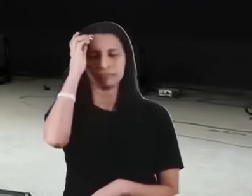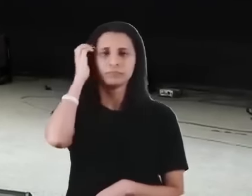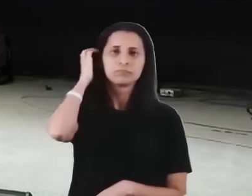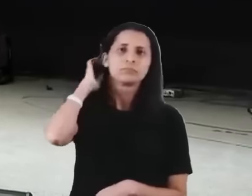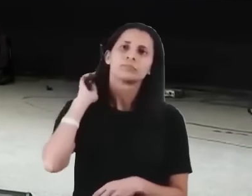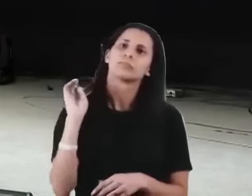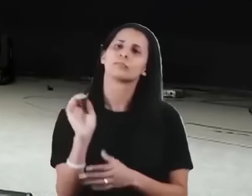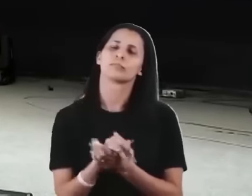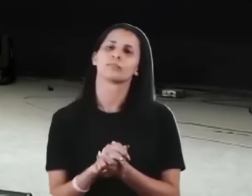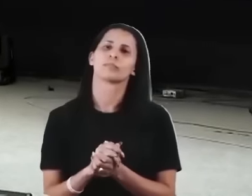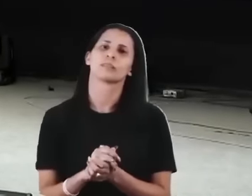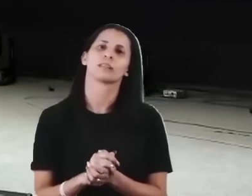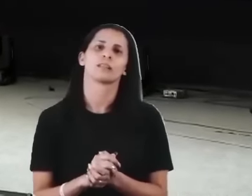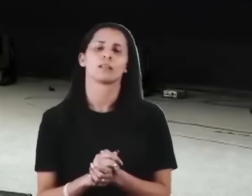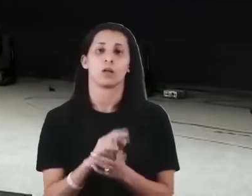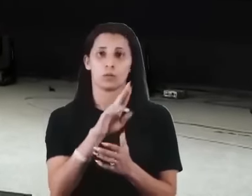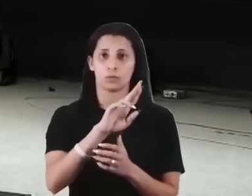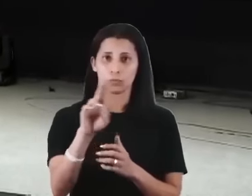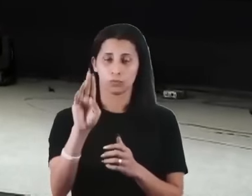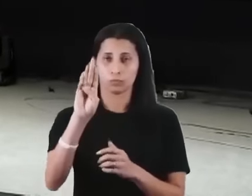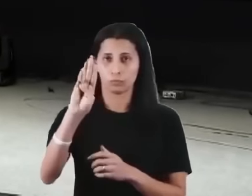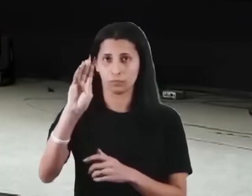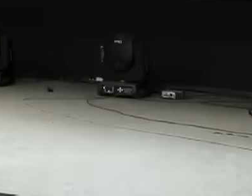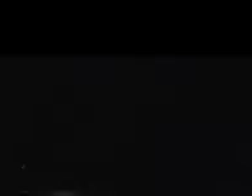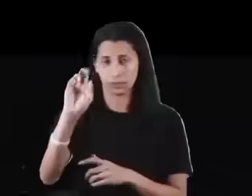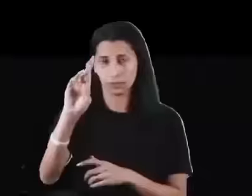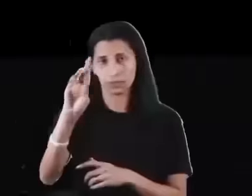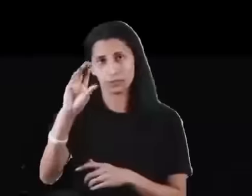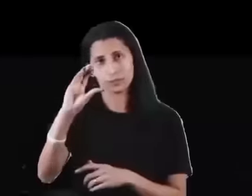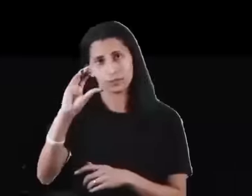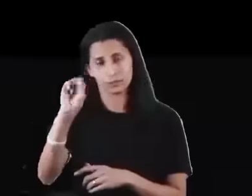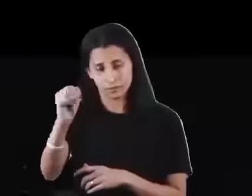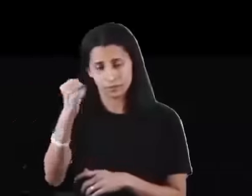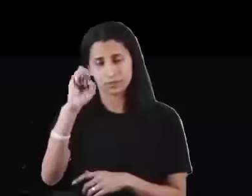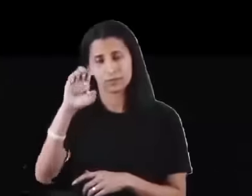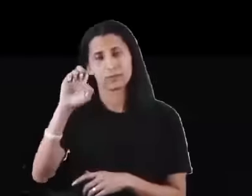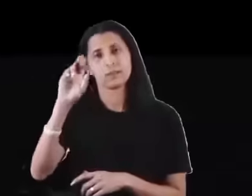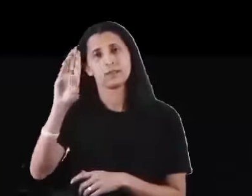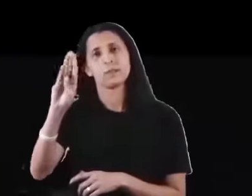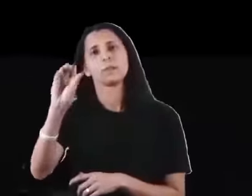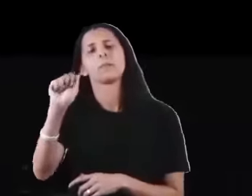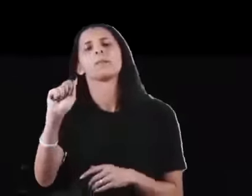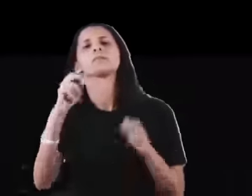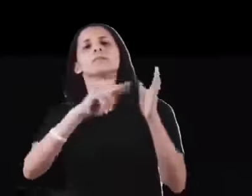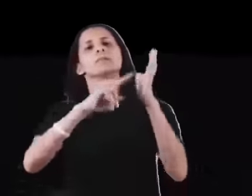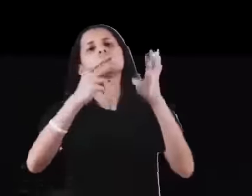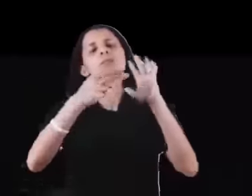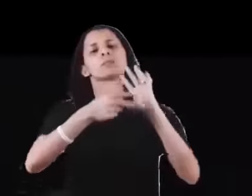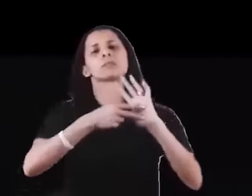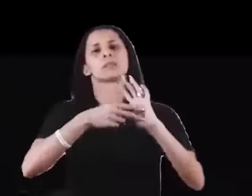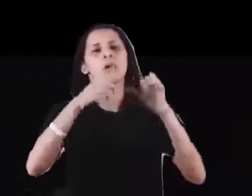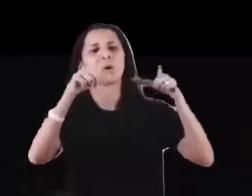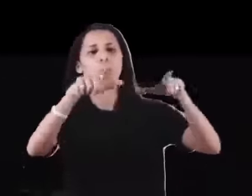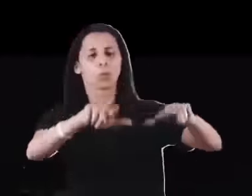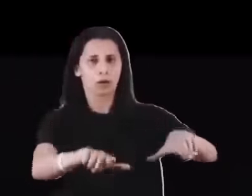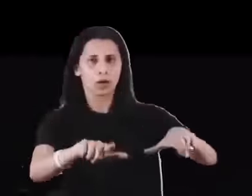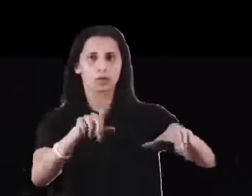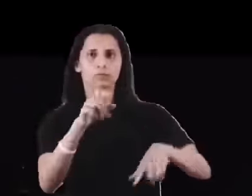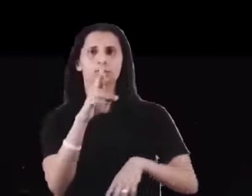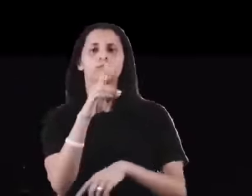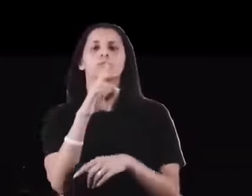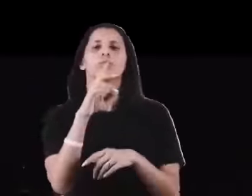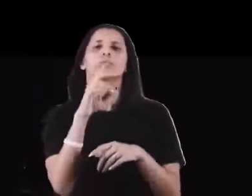em berseba no hebraico significa poço do Juramento era como se Deus tivesse dizendo H se